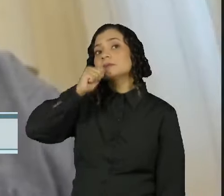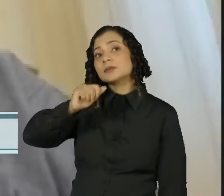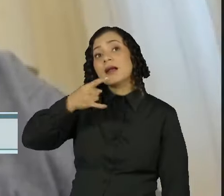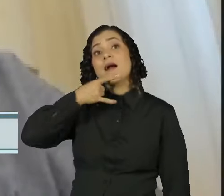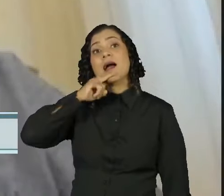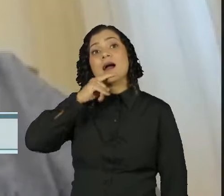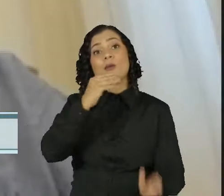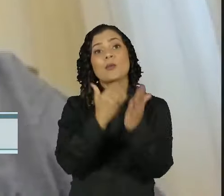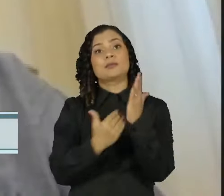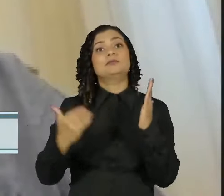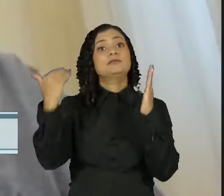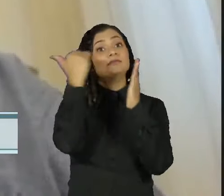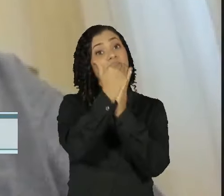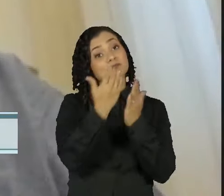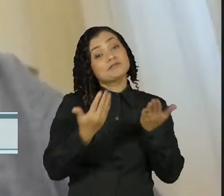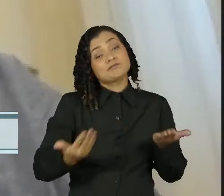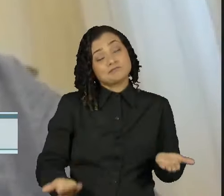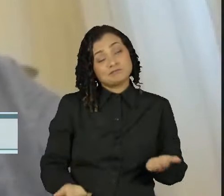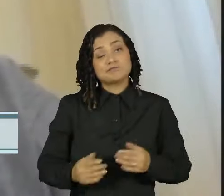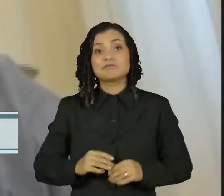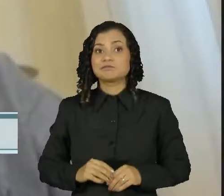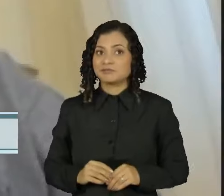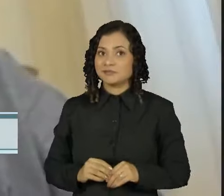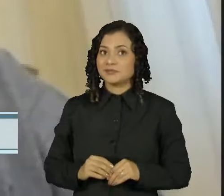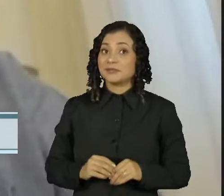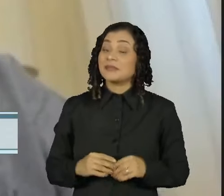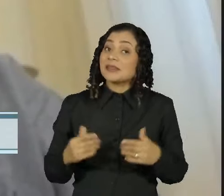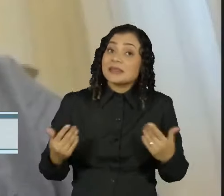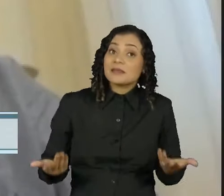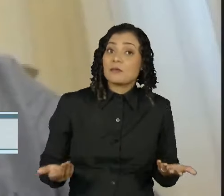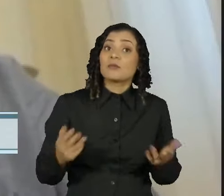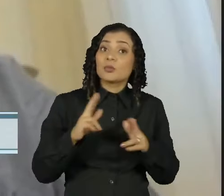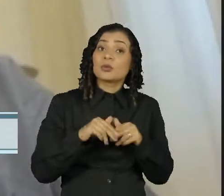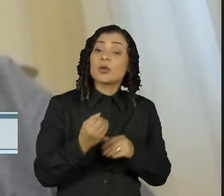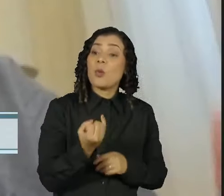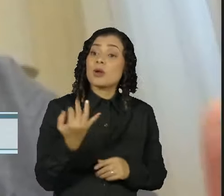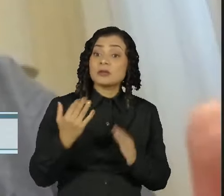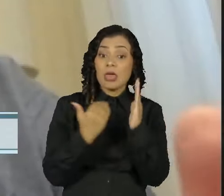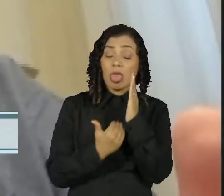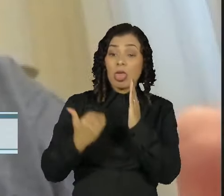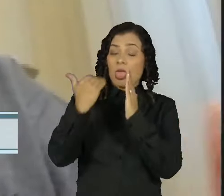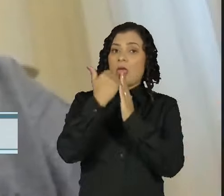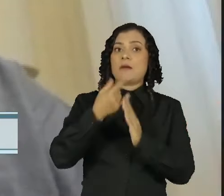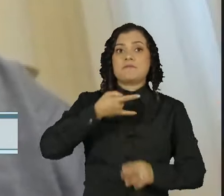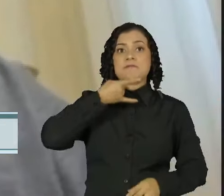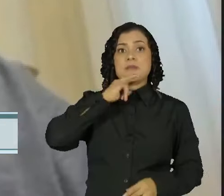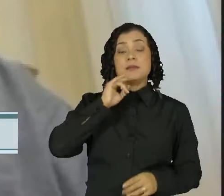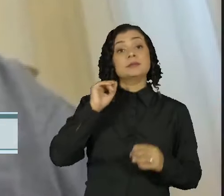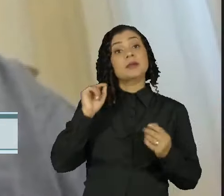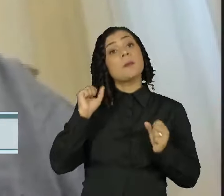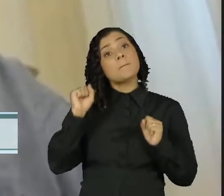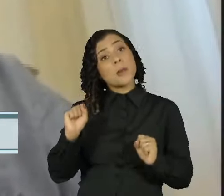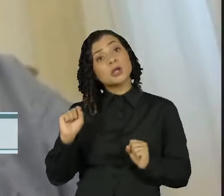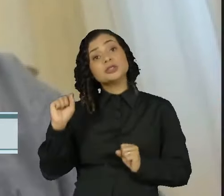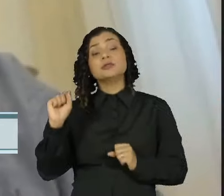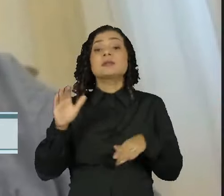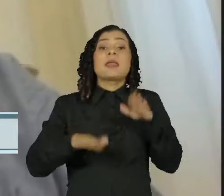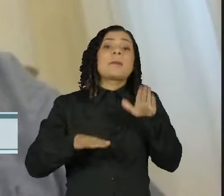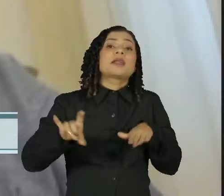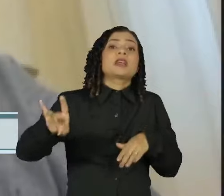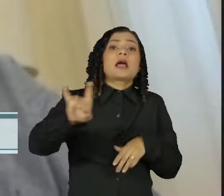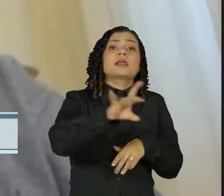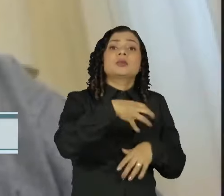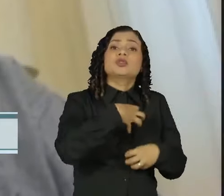quantidade inadequada de bebida alcoólica. Essa quantidade pode ser um pouco maior ou um pouco menor, dependendo